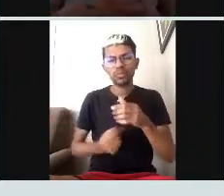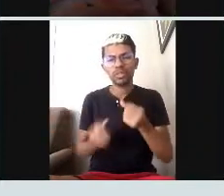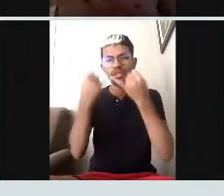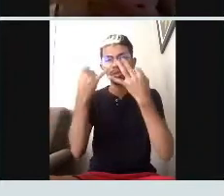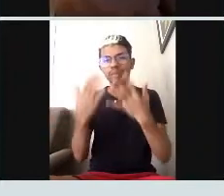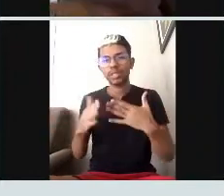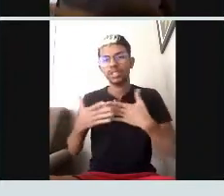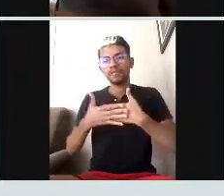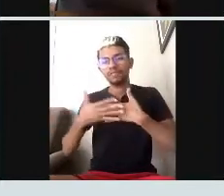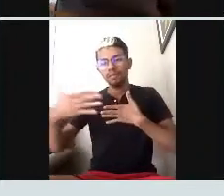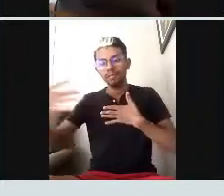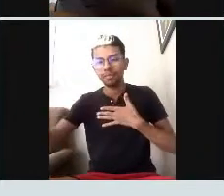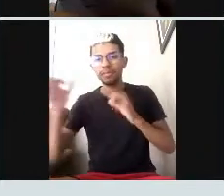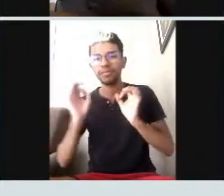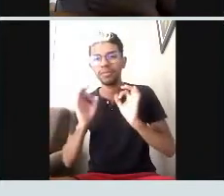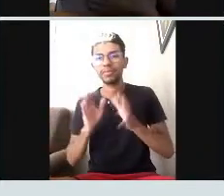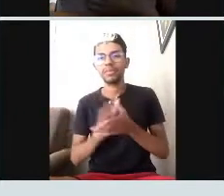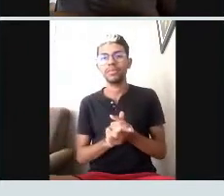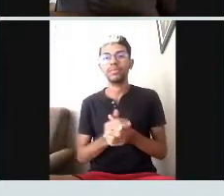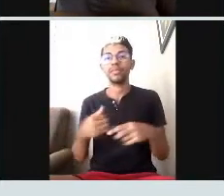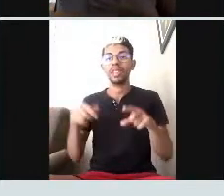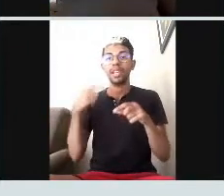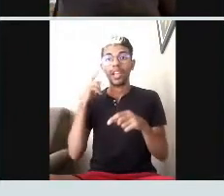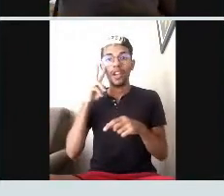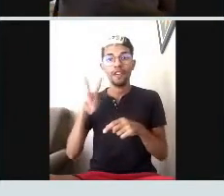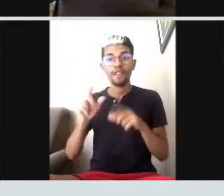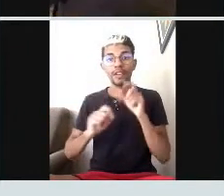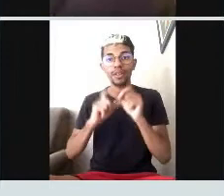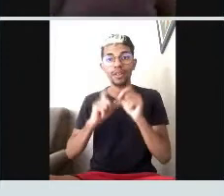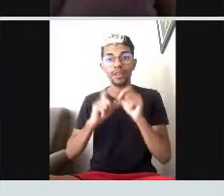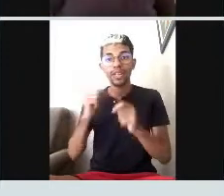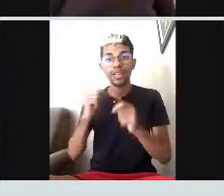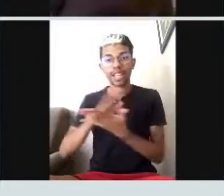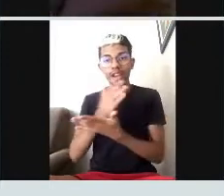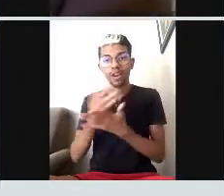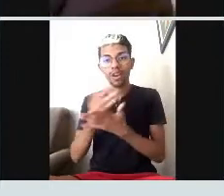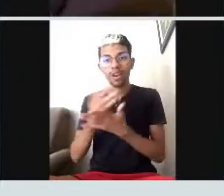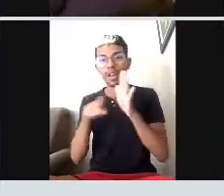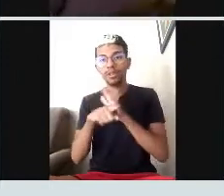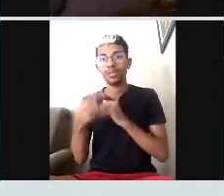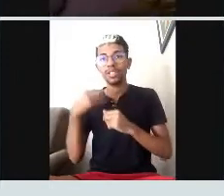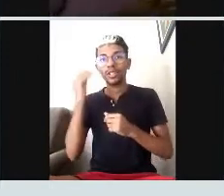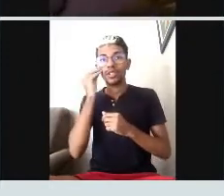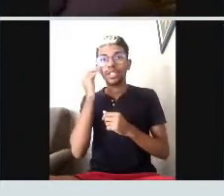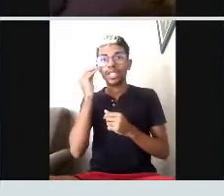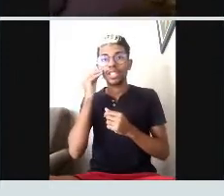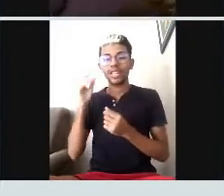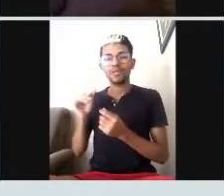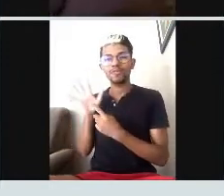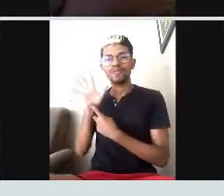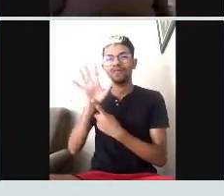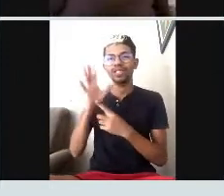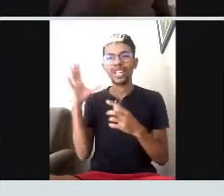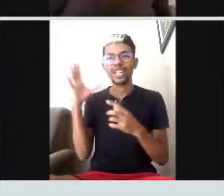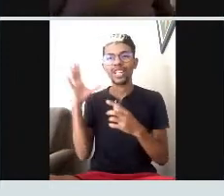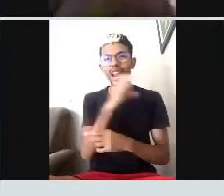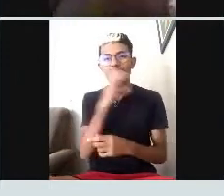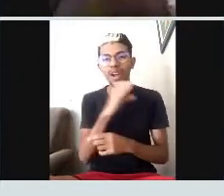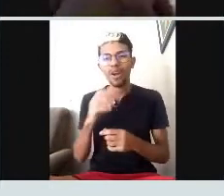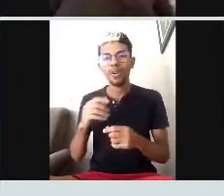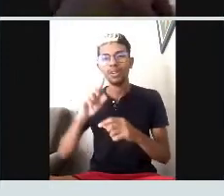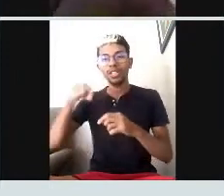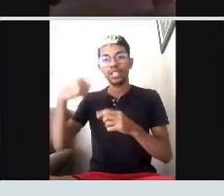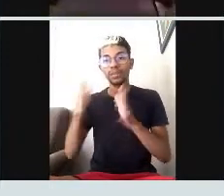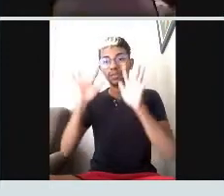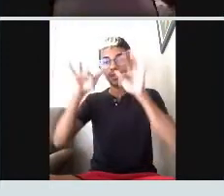vocês. E eu vi que tem perguntas, eu vou olhar no final. Estou tentando correr aqui para a gente fechar as 5 competências e no final eu respondo